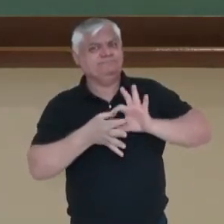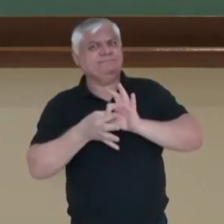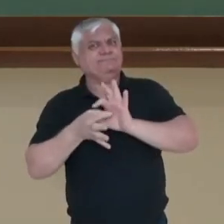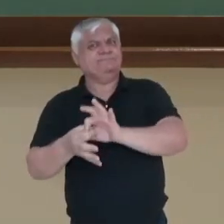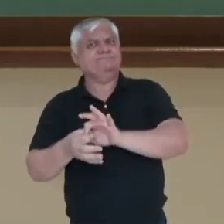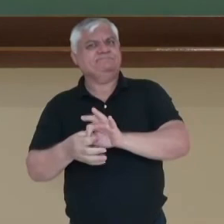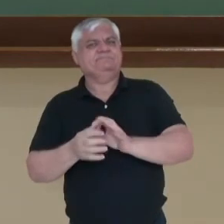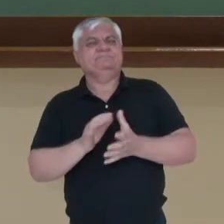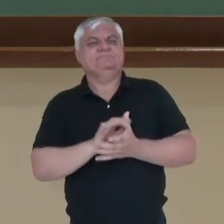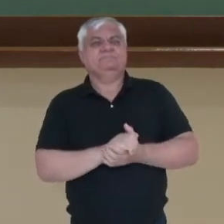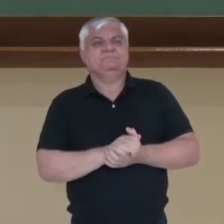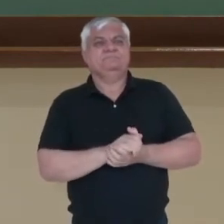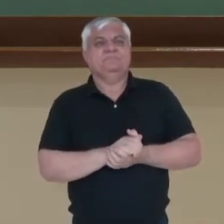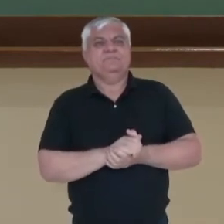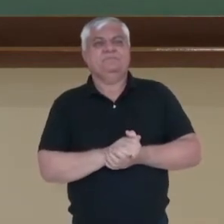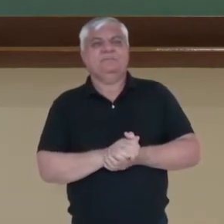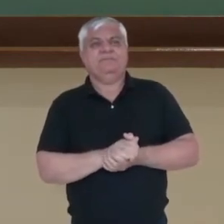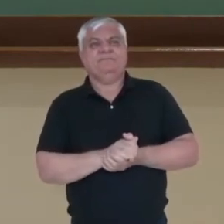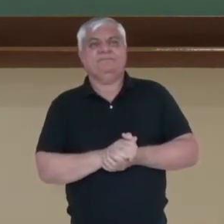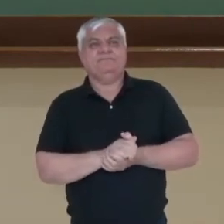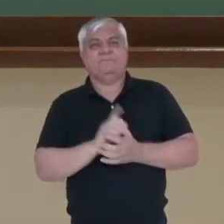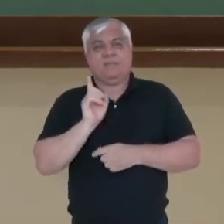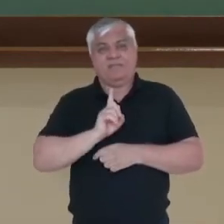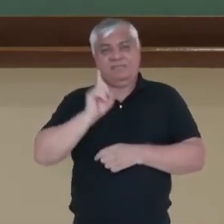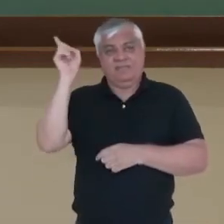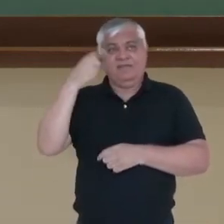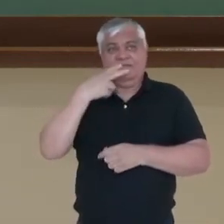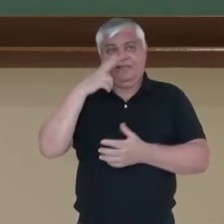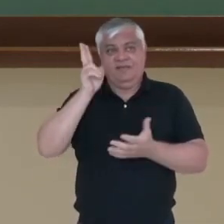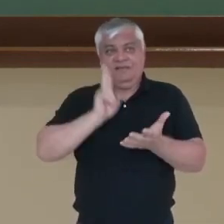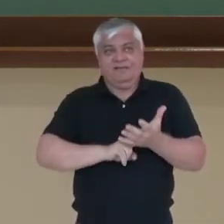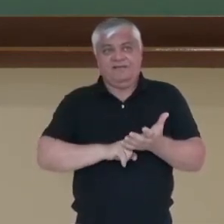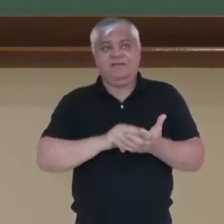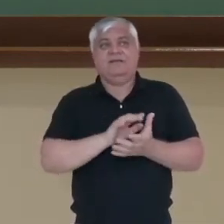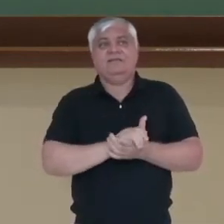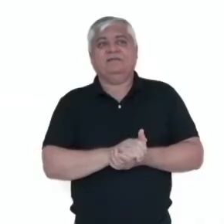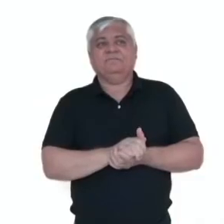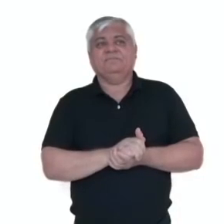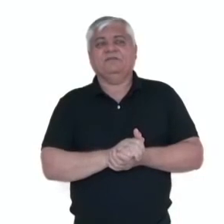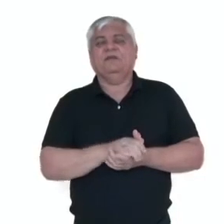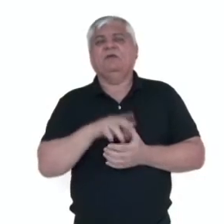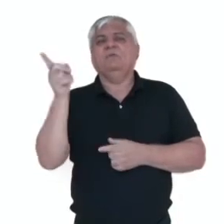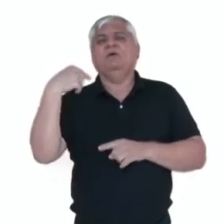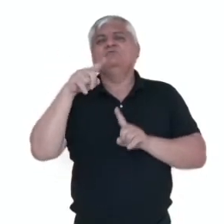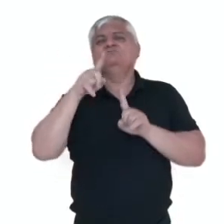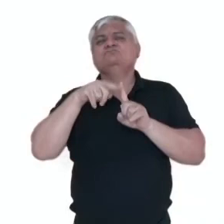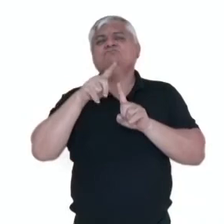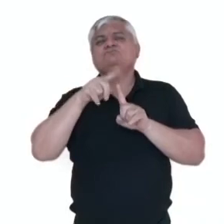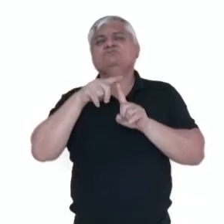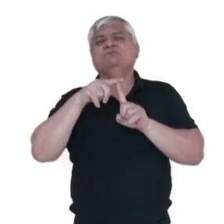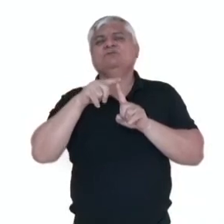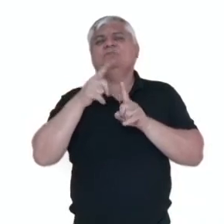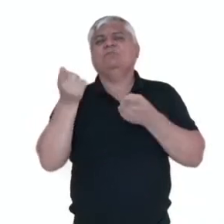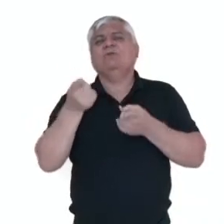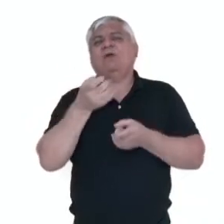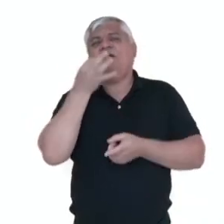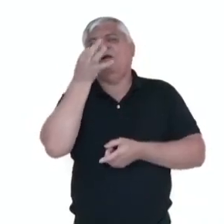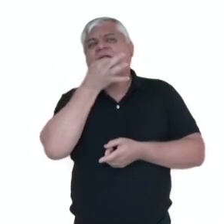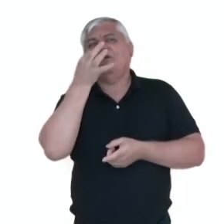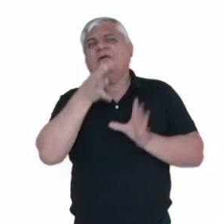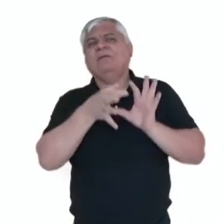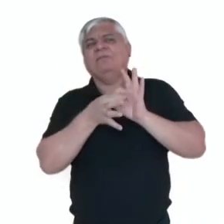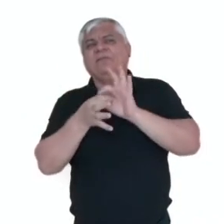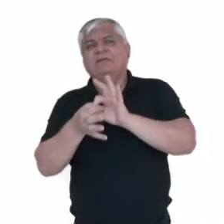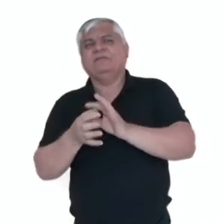Na carta estudada, o que a gente observou? Qual é o tipo de argumento que eles colocaram aqui, ó? Na